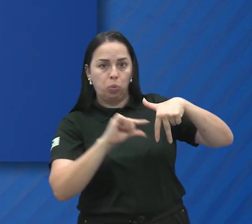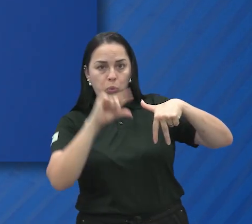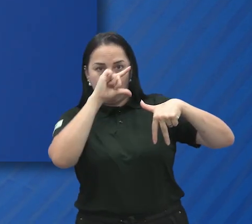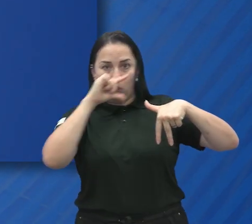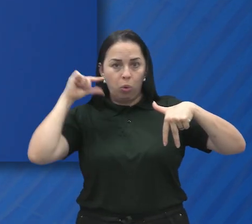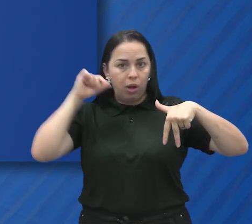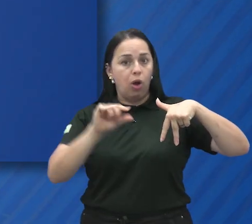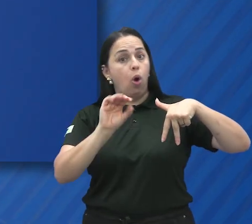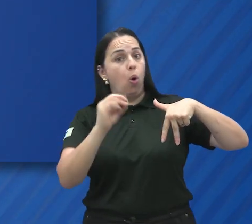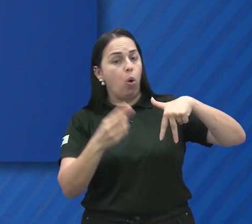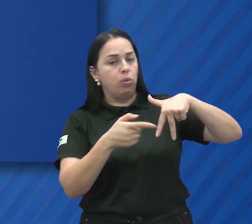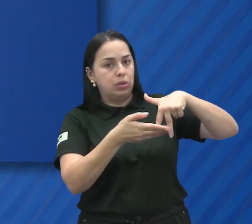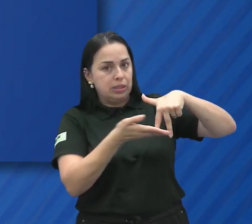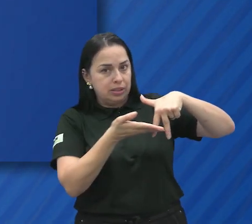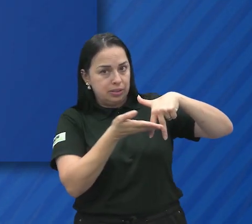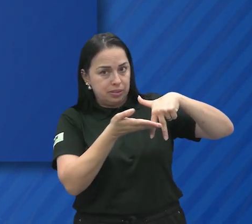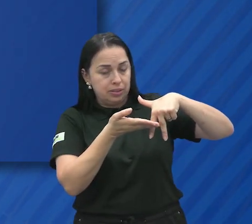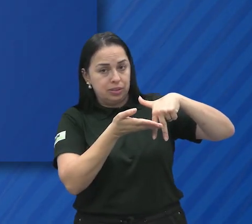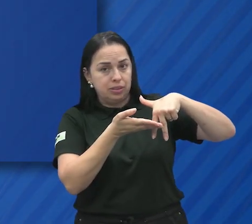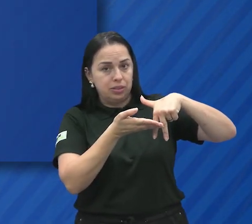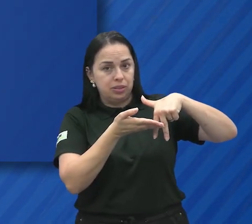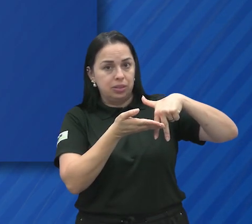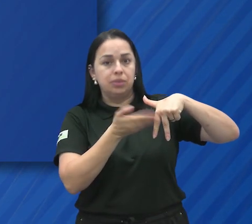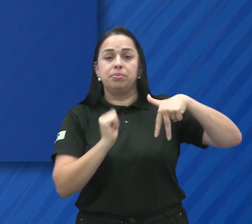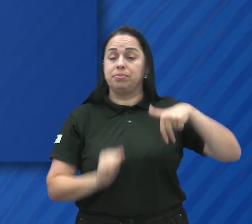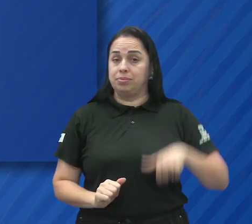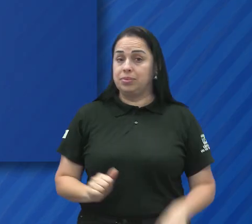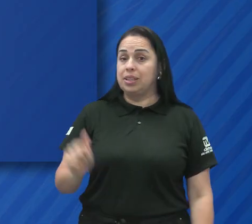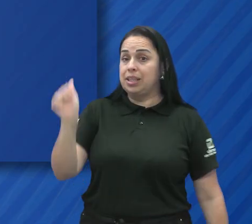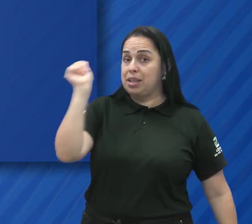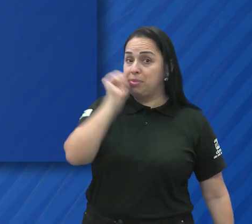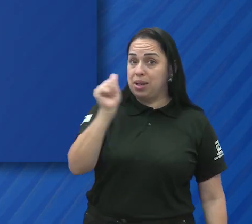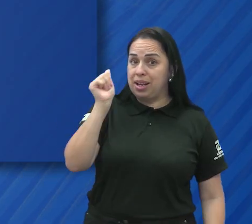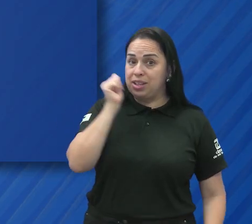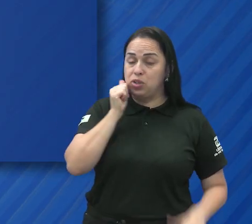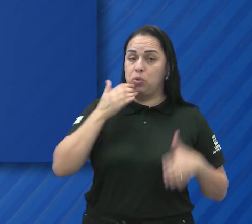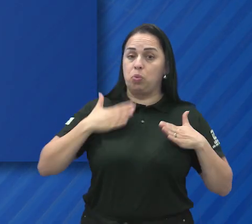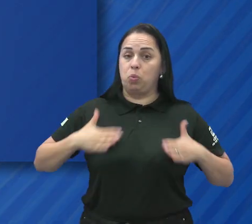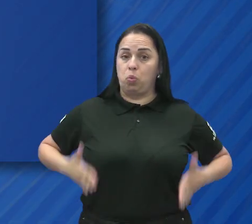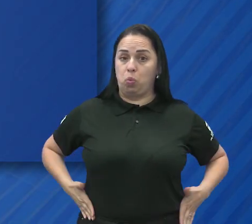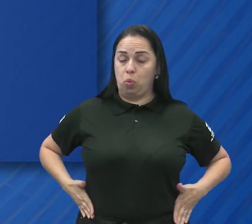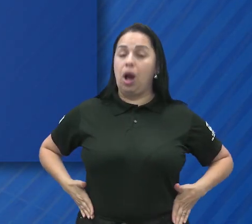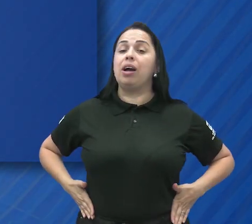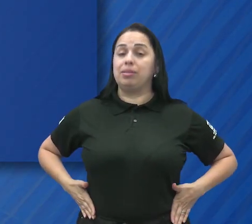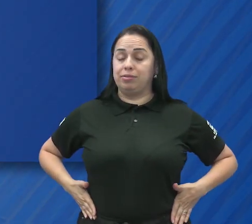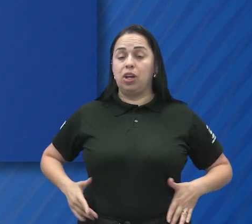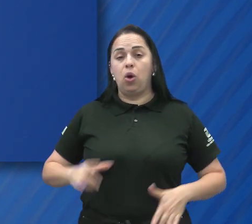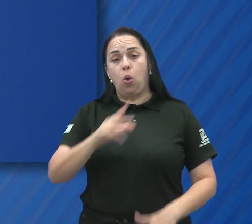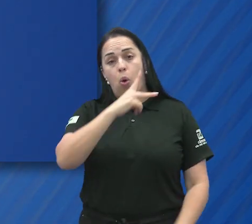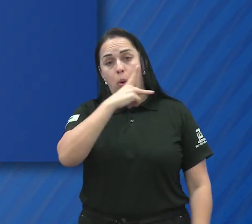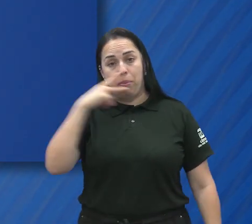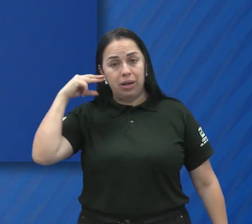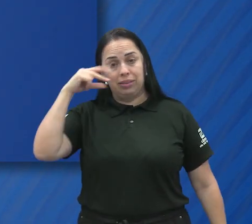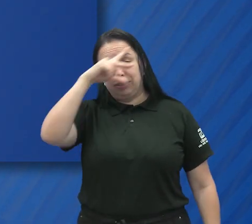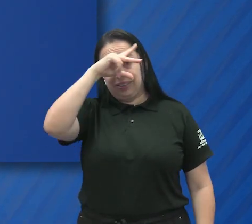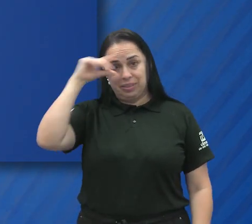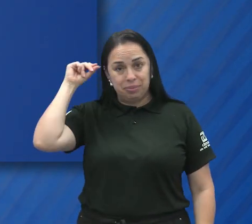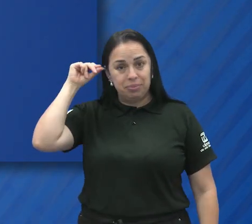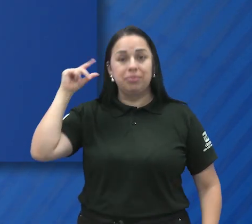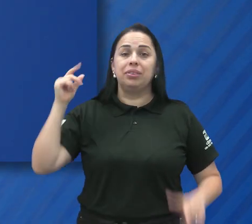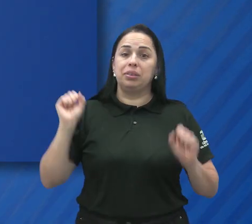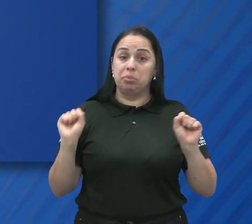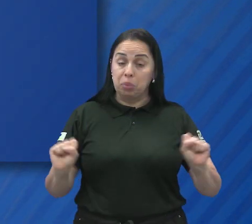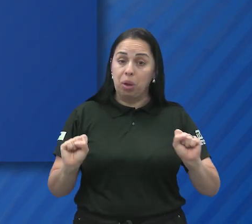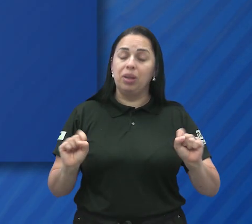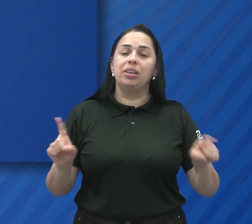devem usar sunga ou short de tecido tectel com sunga por baixo. As mulheres podem entrar de maiô